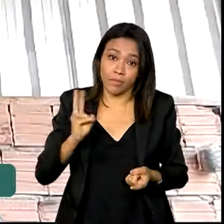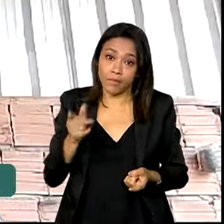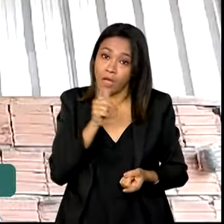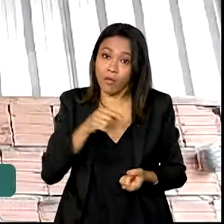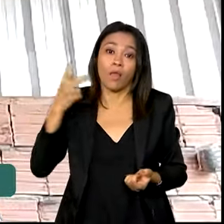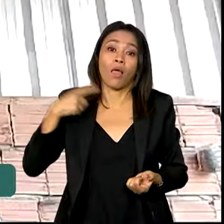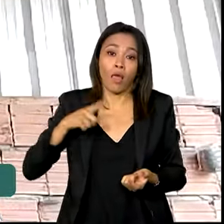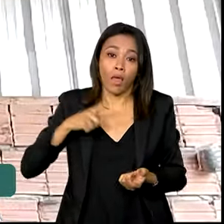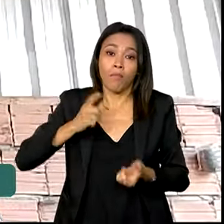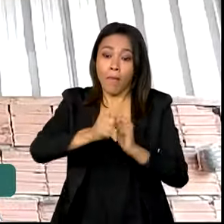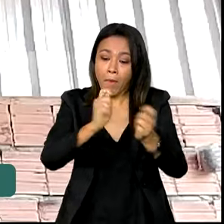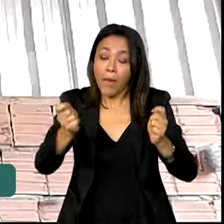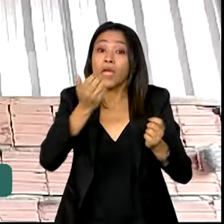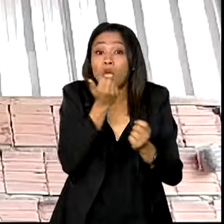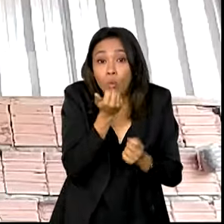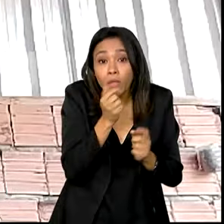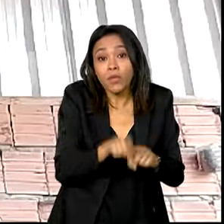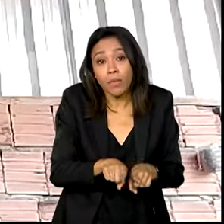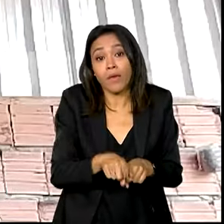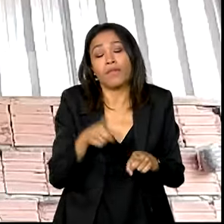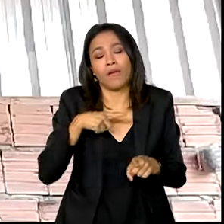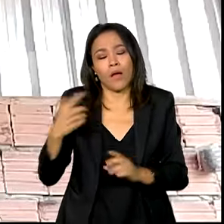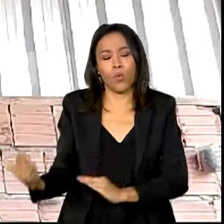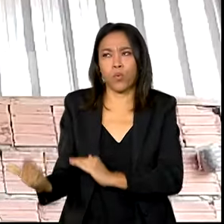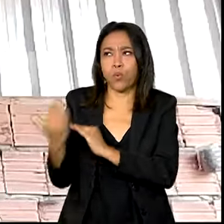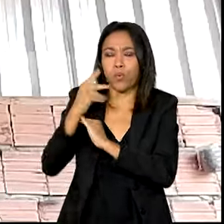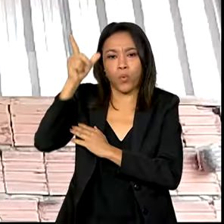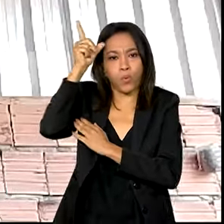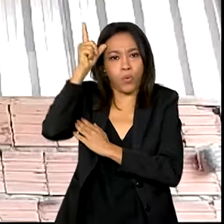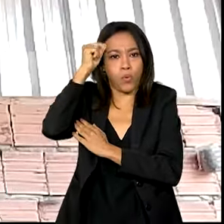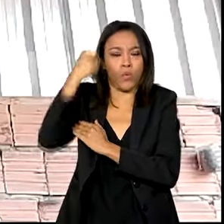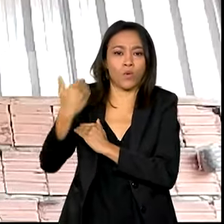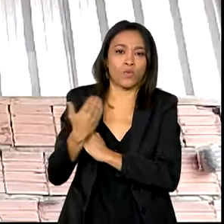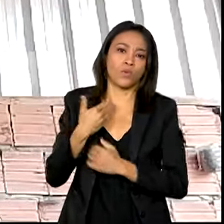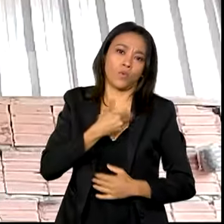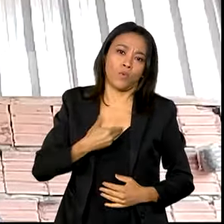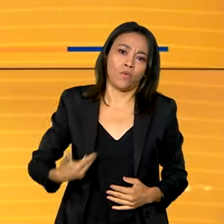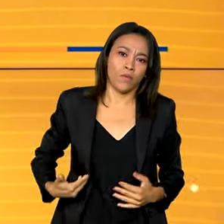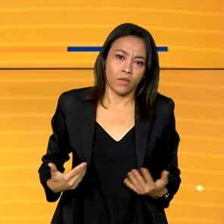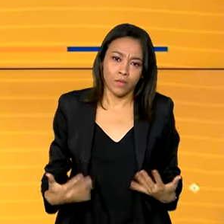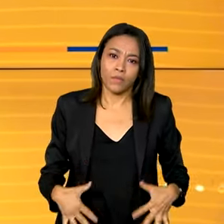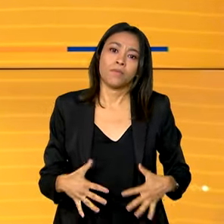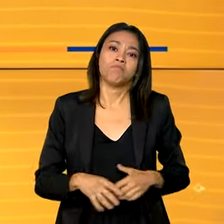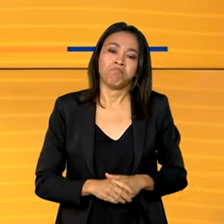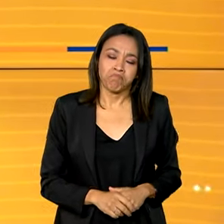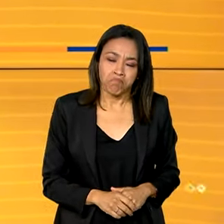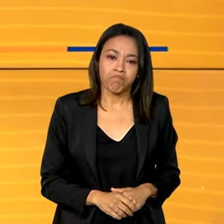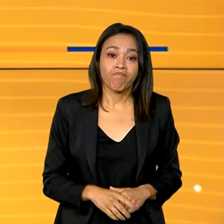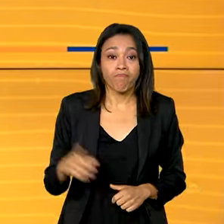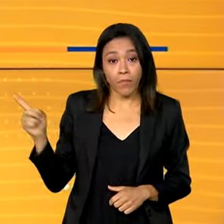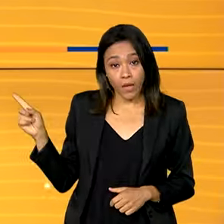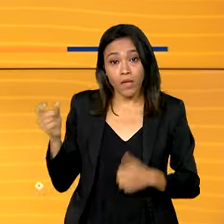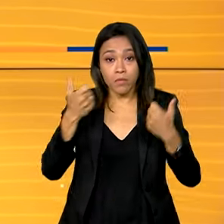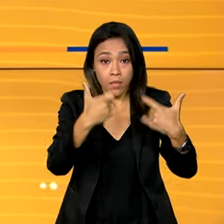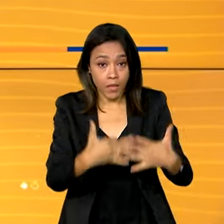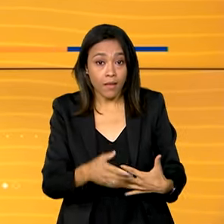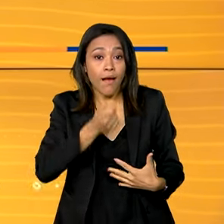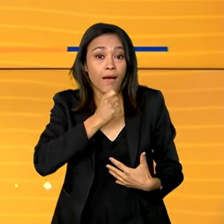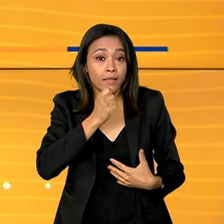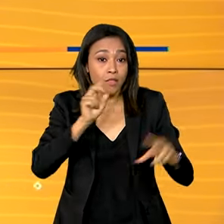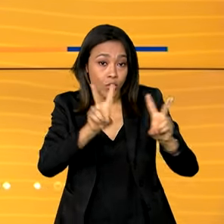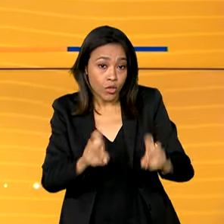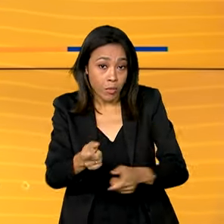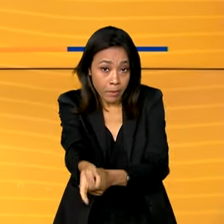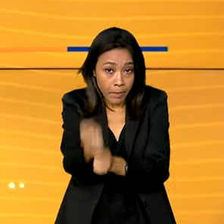ser uma de grande ajuda esse auxílio do governo aí para a gente. É, e ainda sobre pescados,